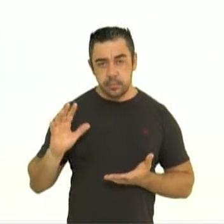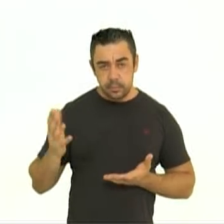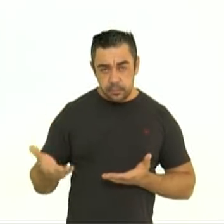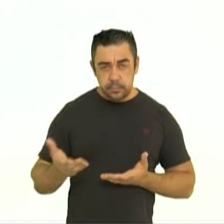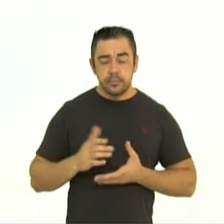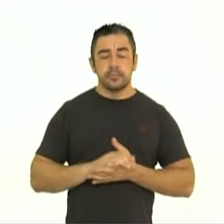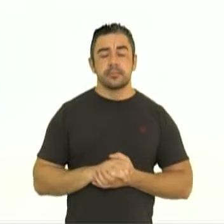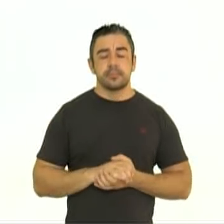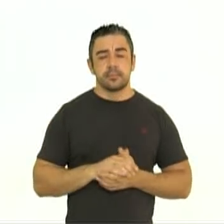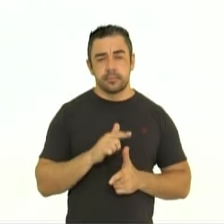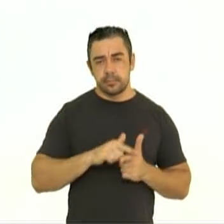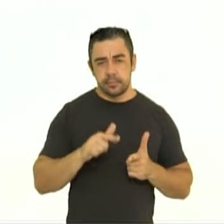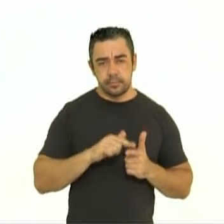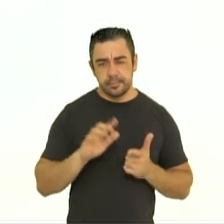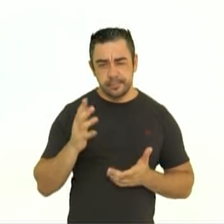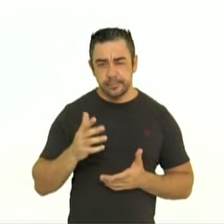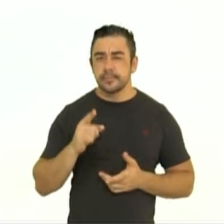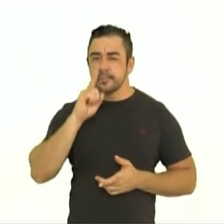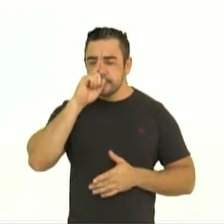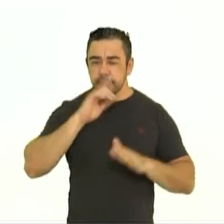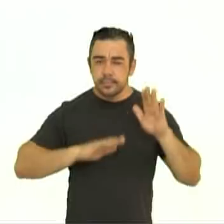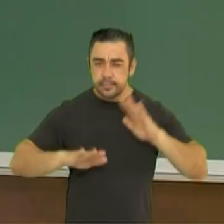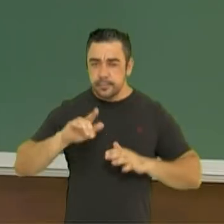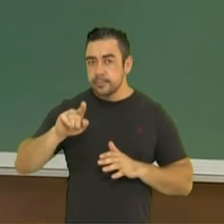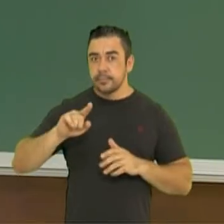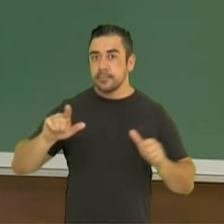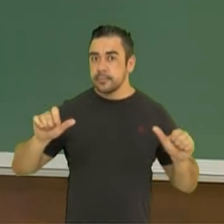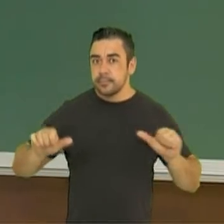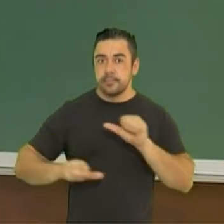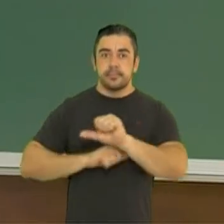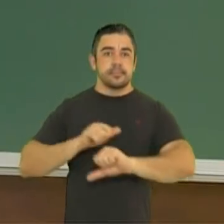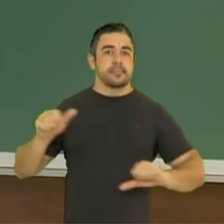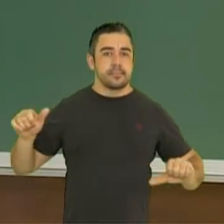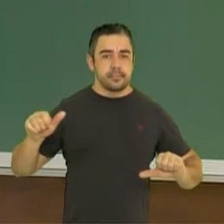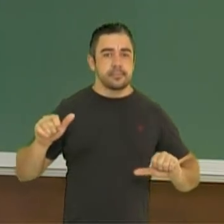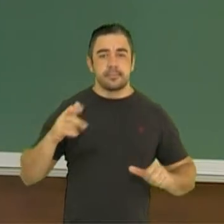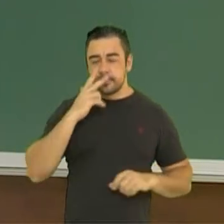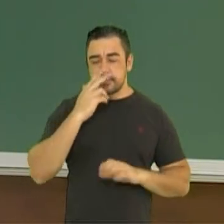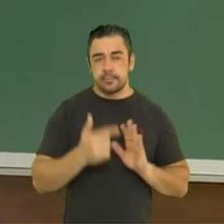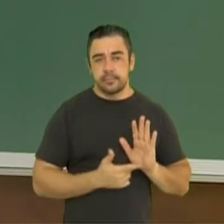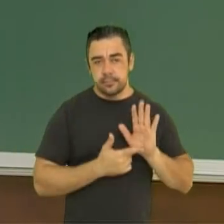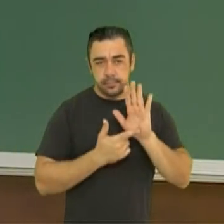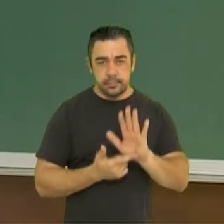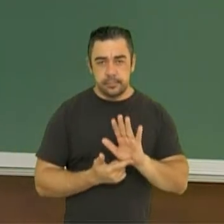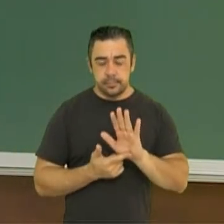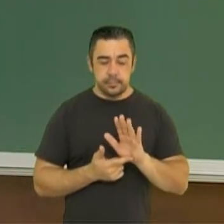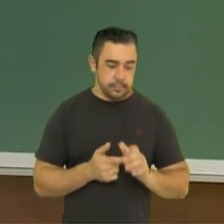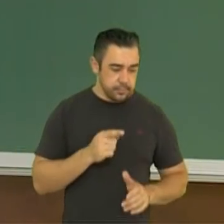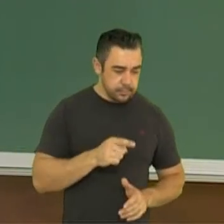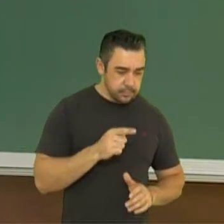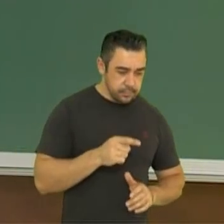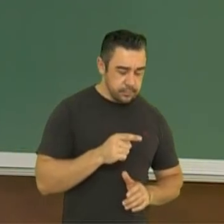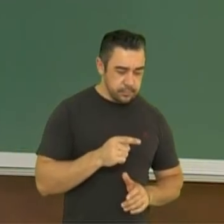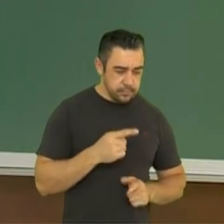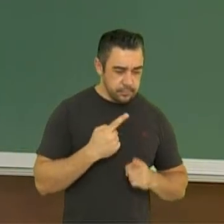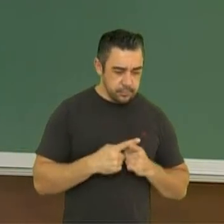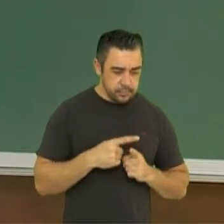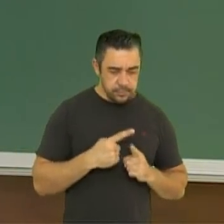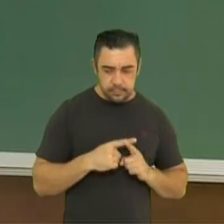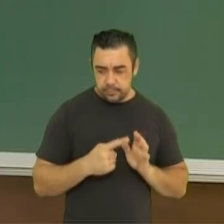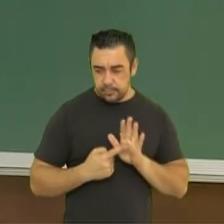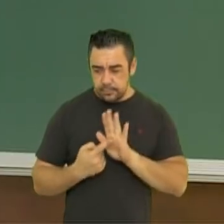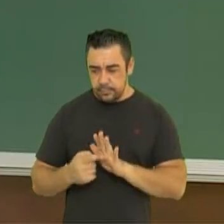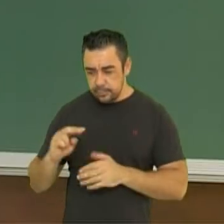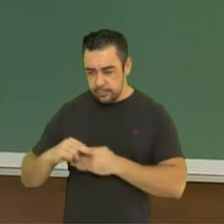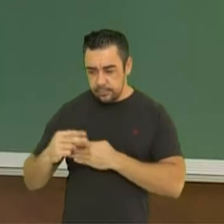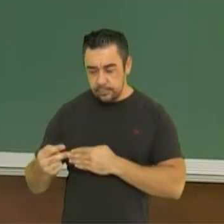determinado problema. Muito cuidado para você não inverter, tá? Achando que está apresentando uma causa, está apresentando um efeito, tá bom?